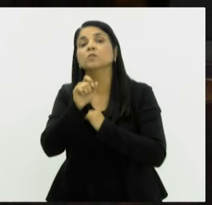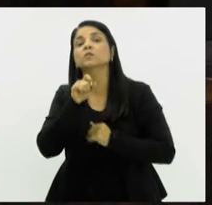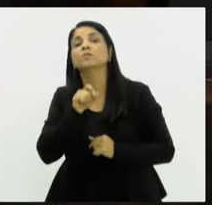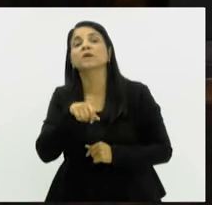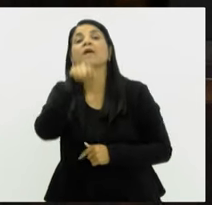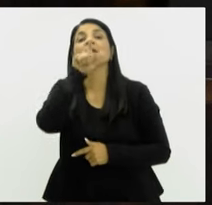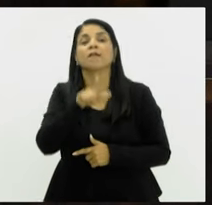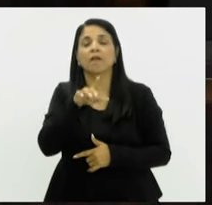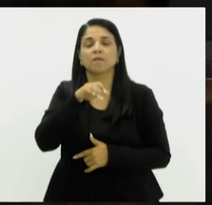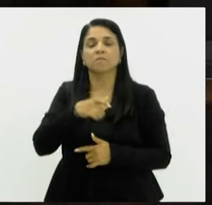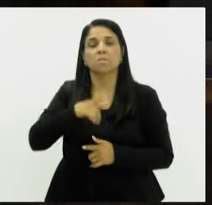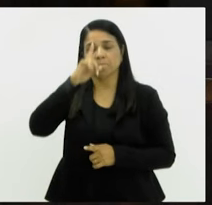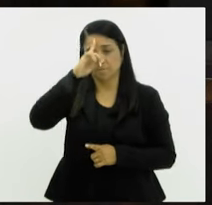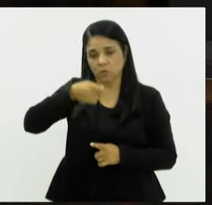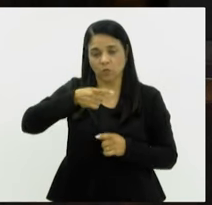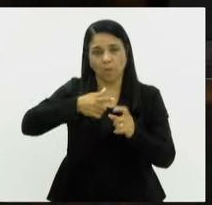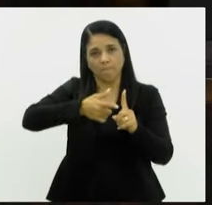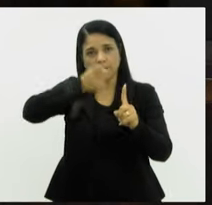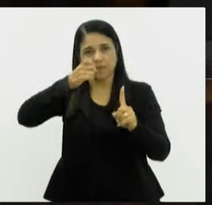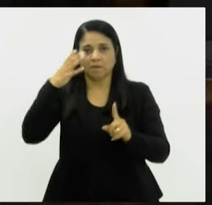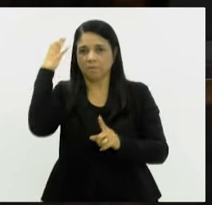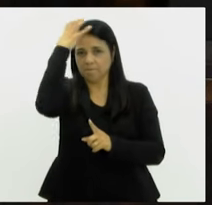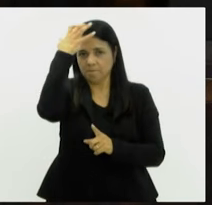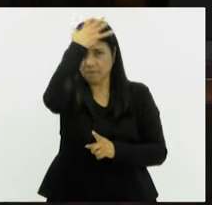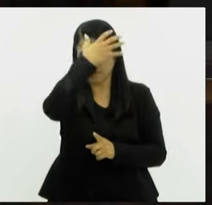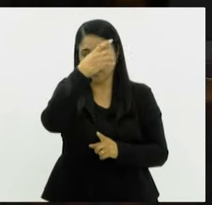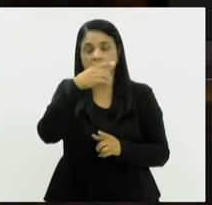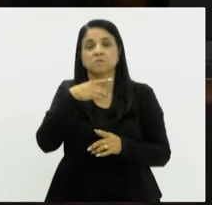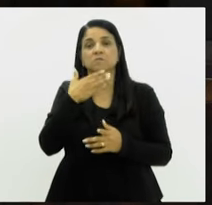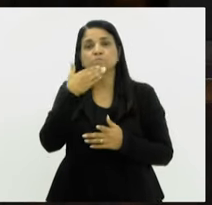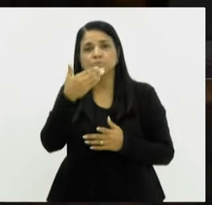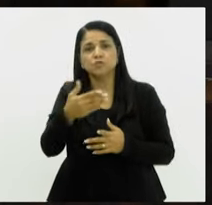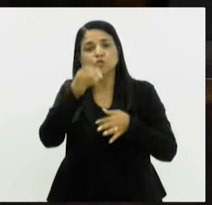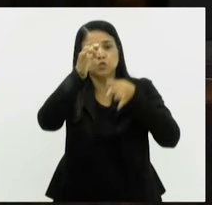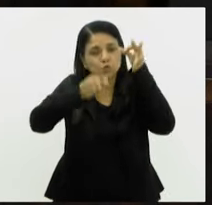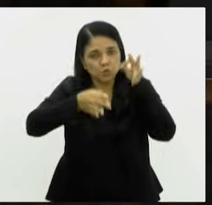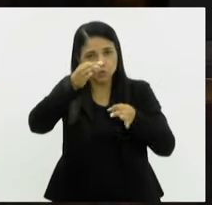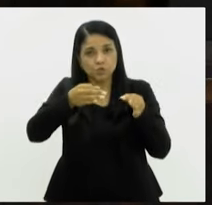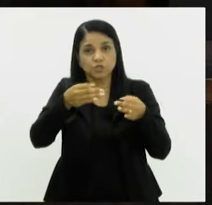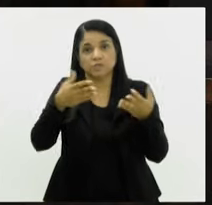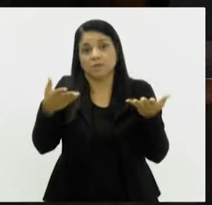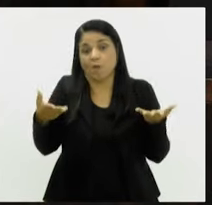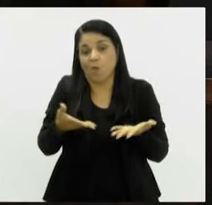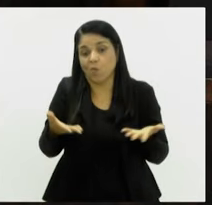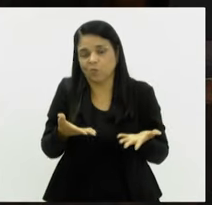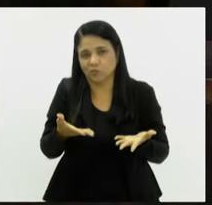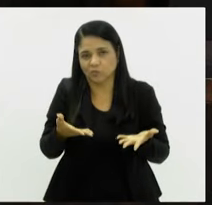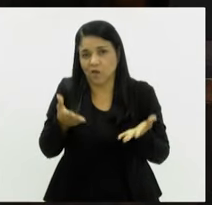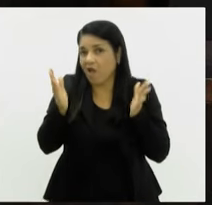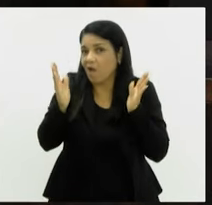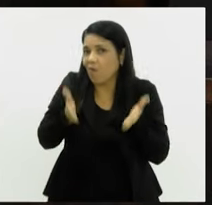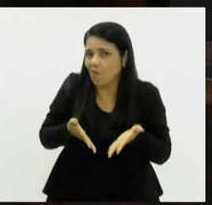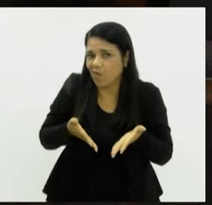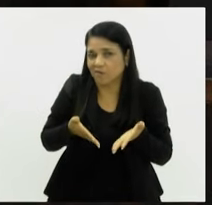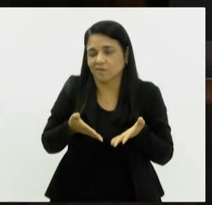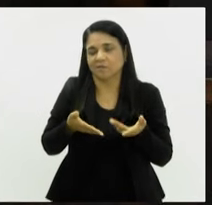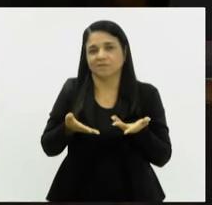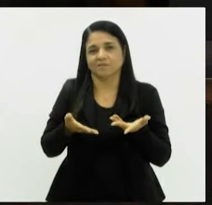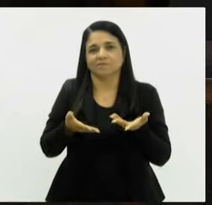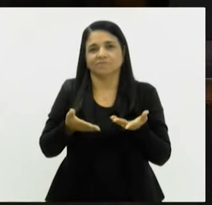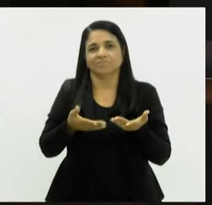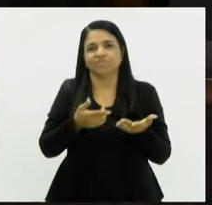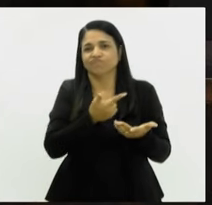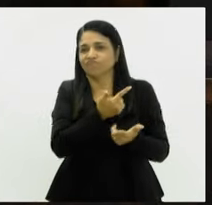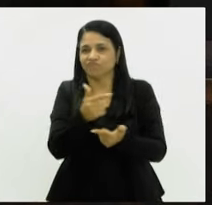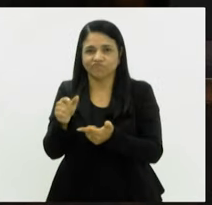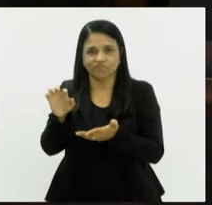mandou matar a Marielle e por quê, e exigindo justiça para hoje, para agora. Então, e não havendo